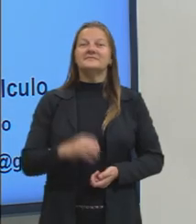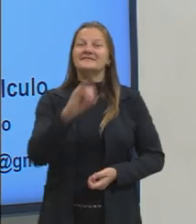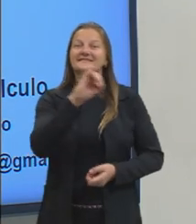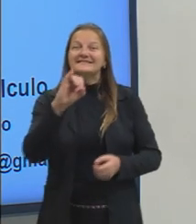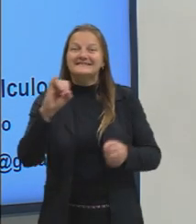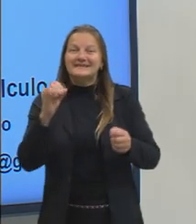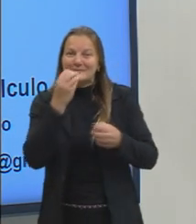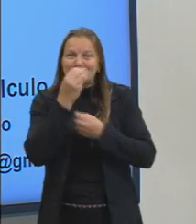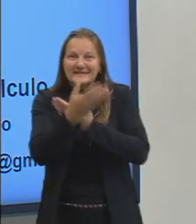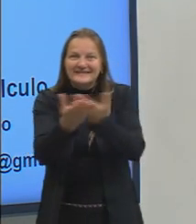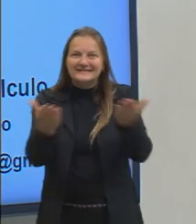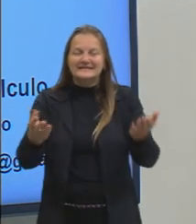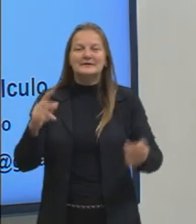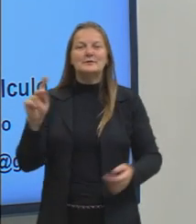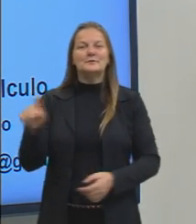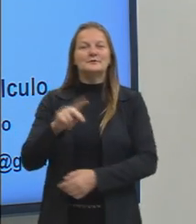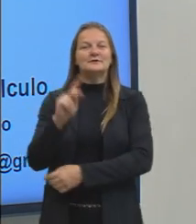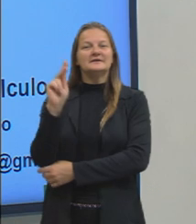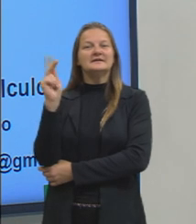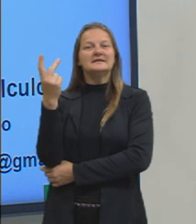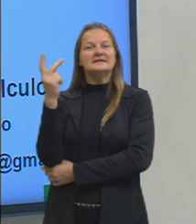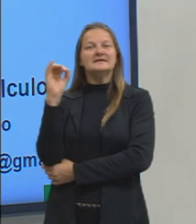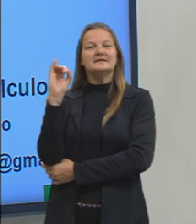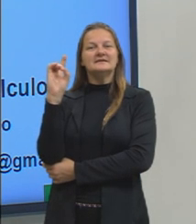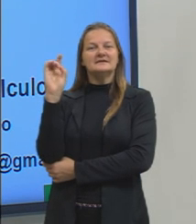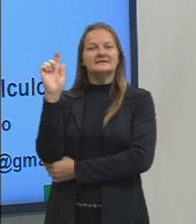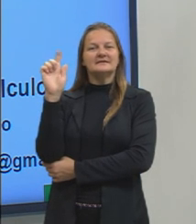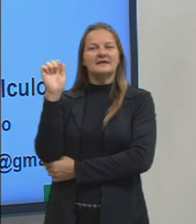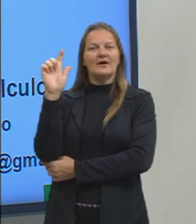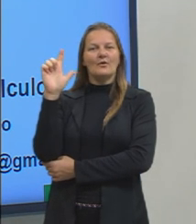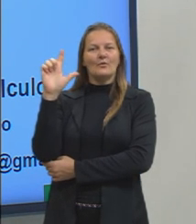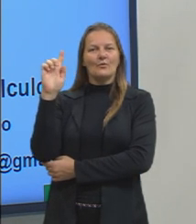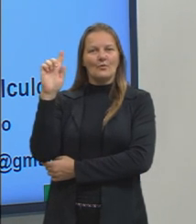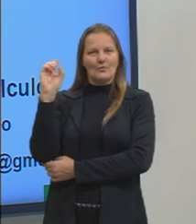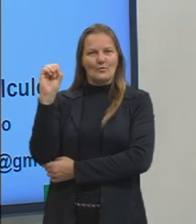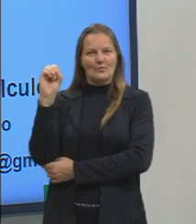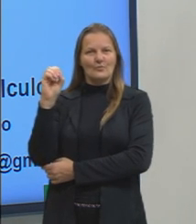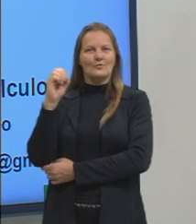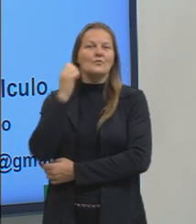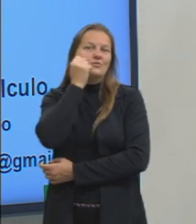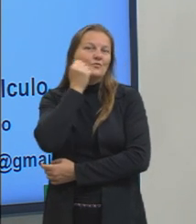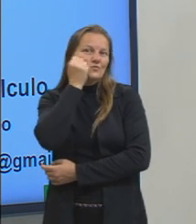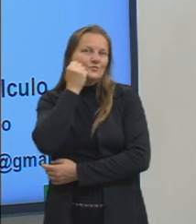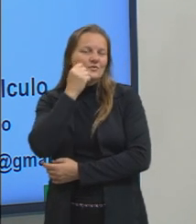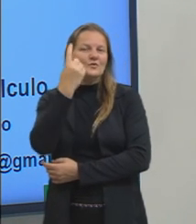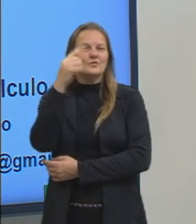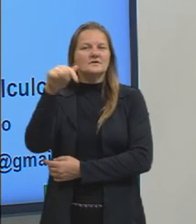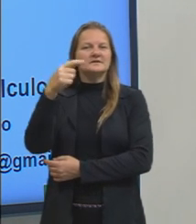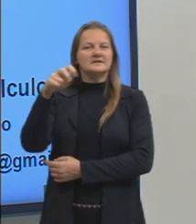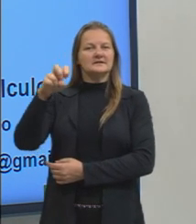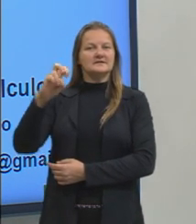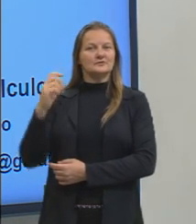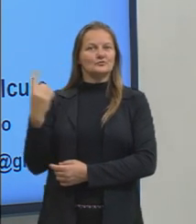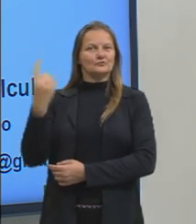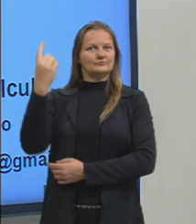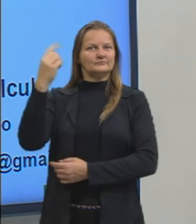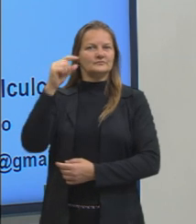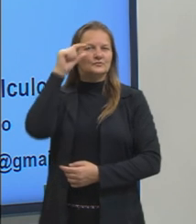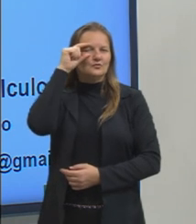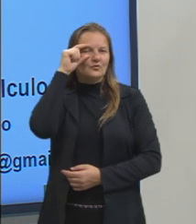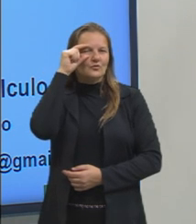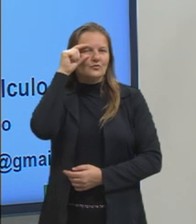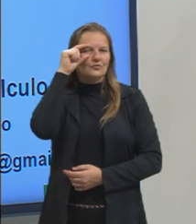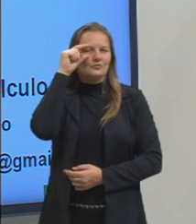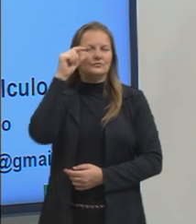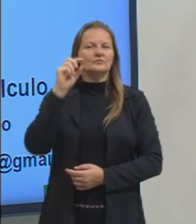Olá tudo bem eu sou o professor Hidalgo sou um homem negro 1,75 uso barba uso óculos